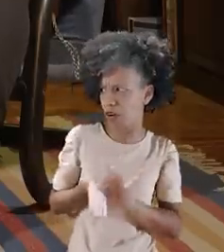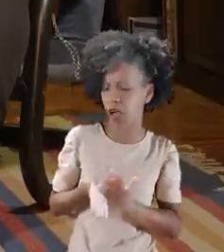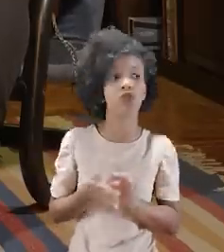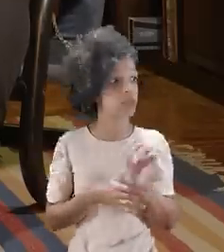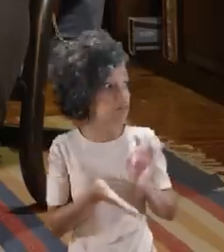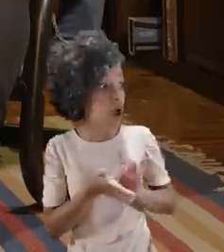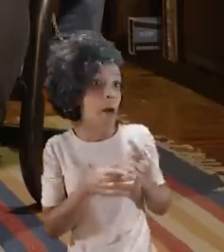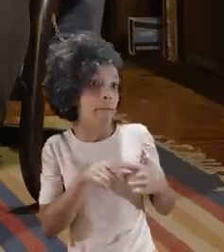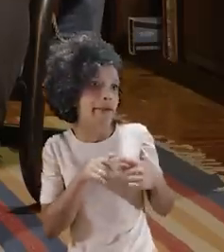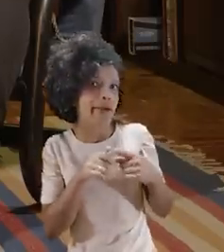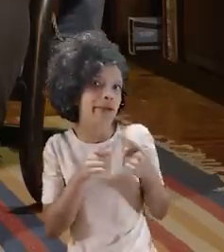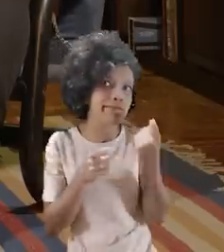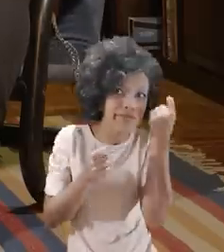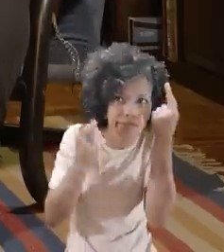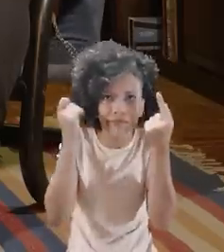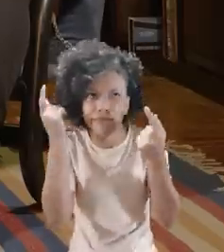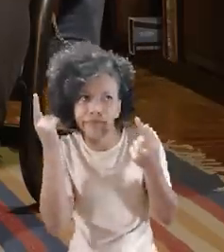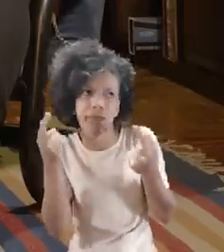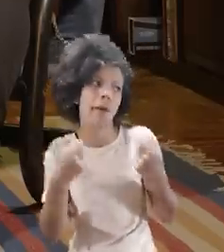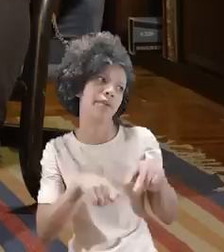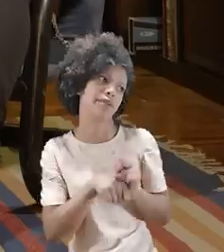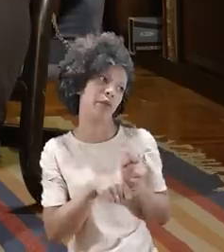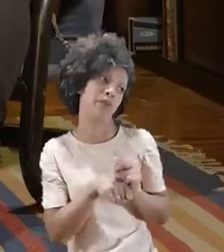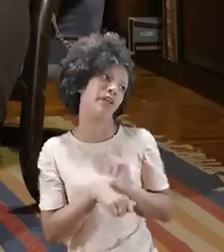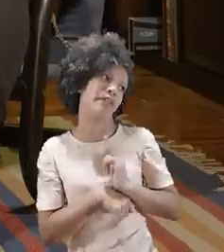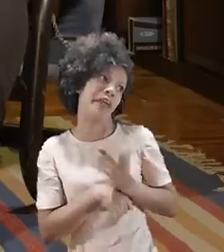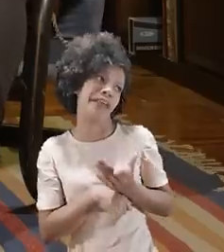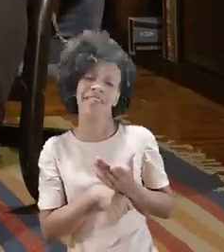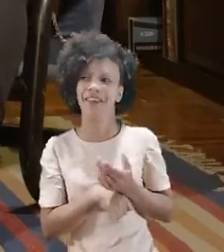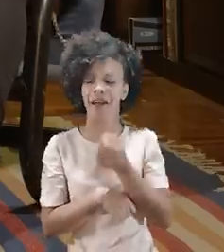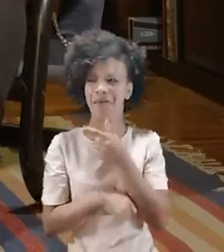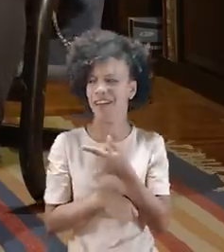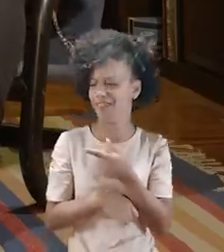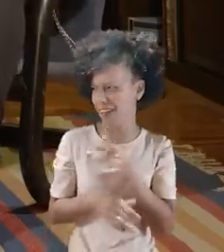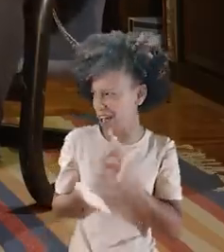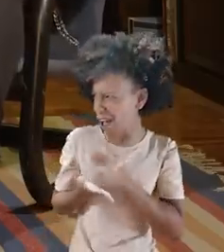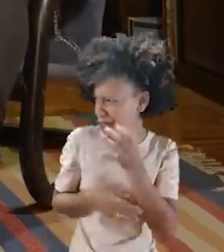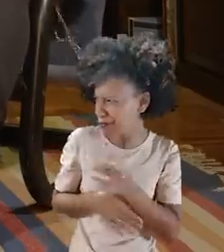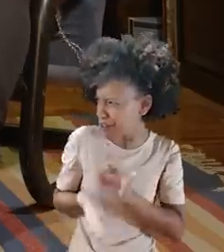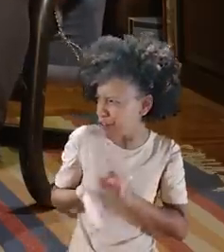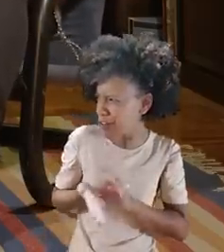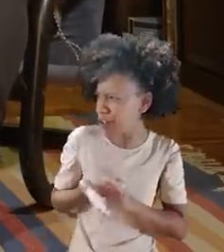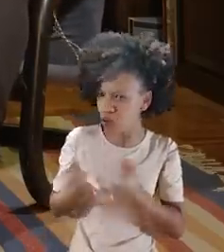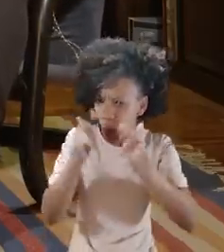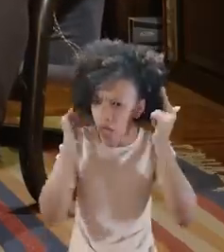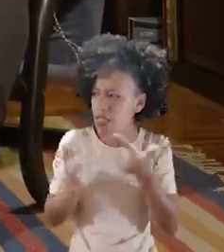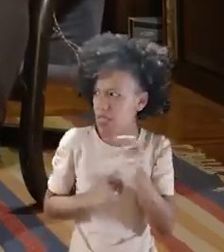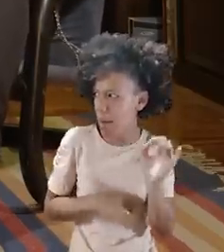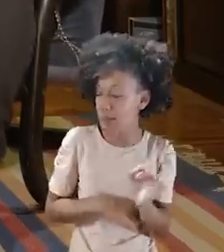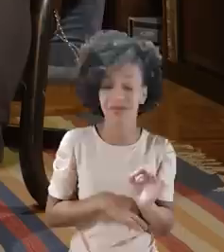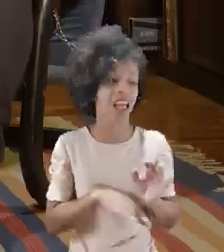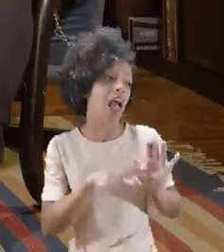que é uma sabe por quê que tem menos né tem cuidado que tem mais velho não careca